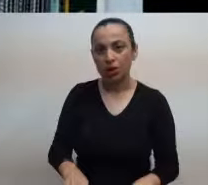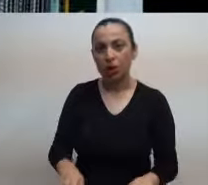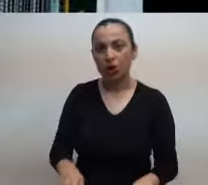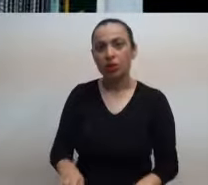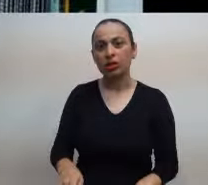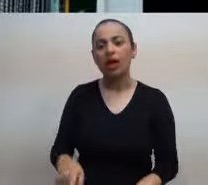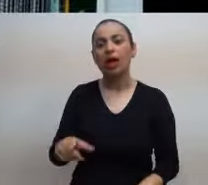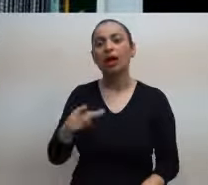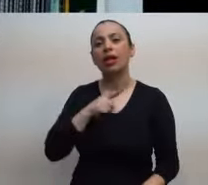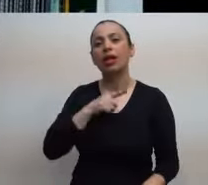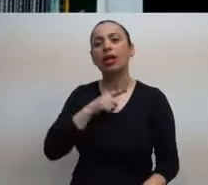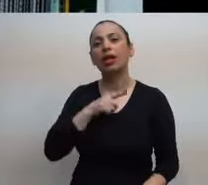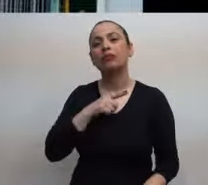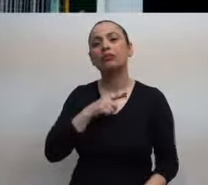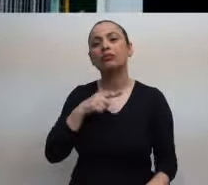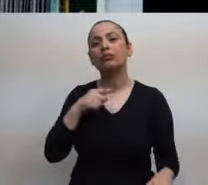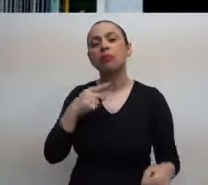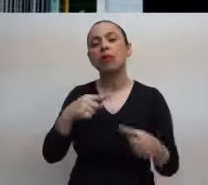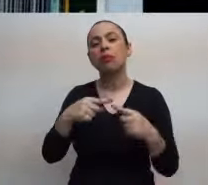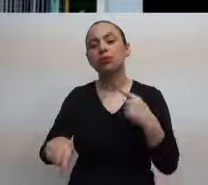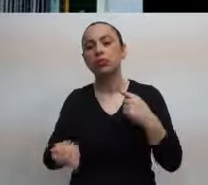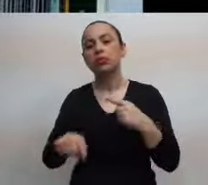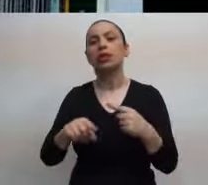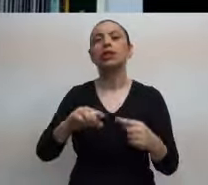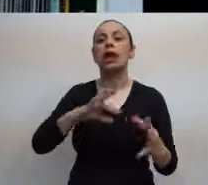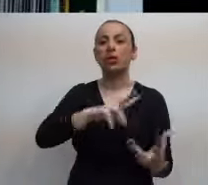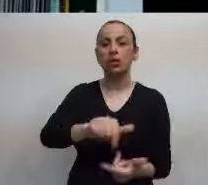desenganados da globalização.